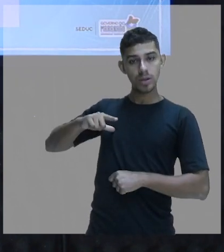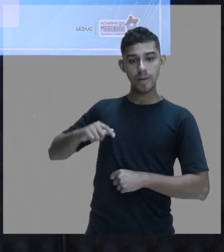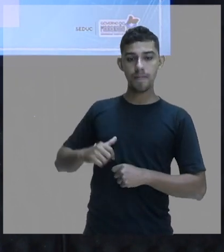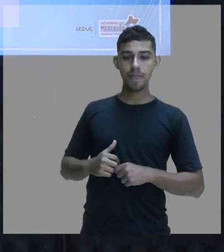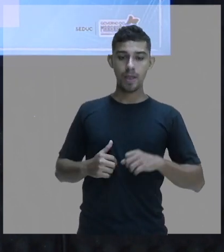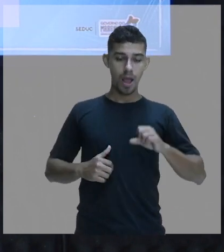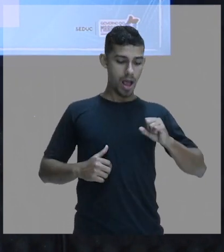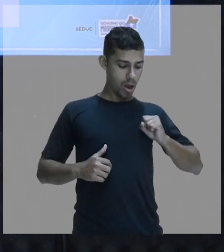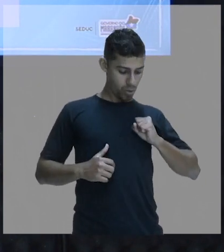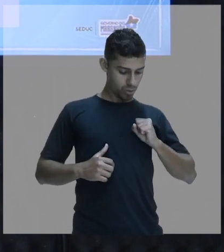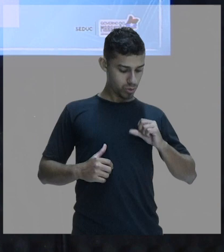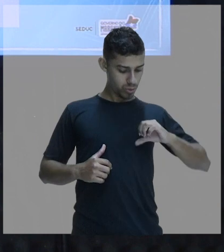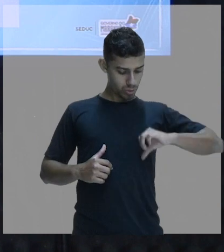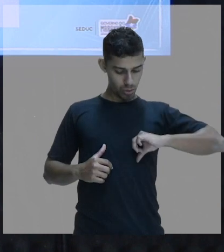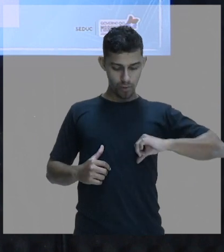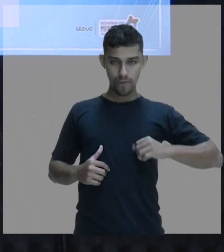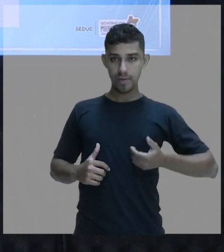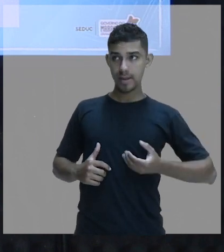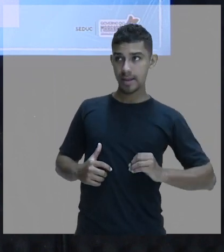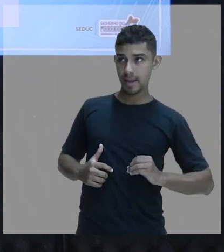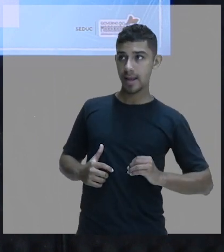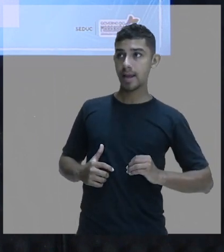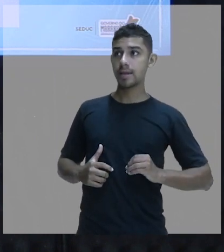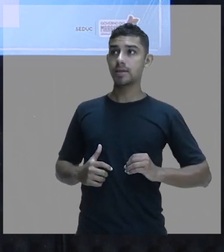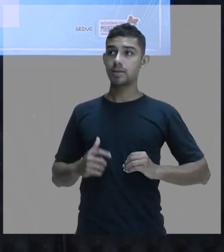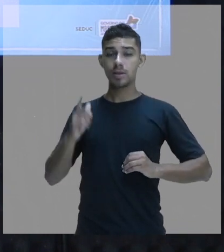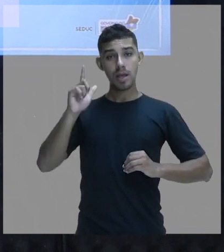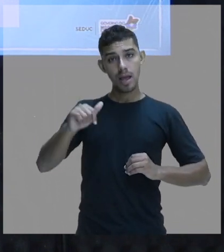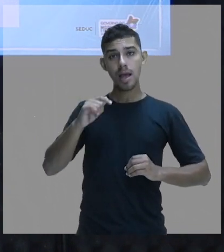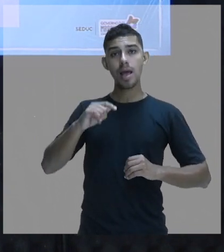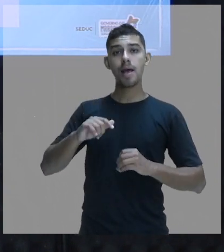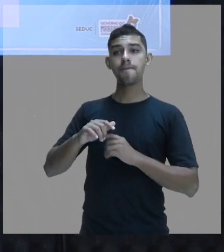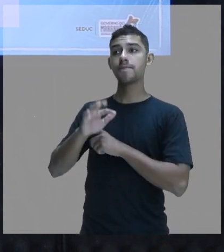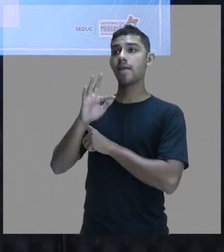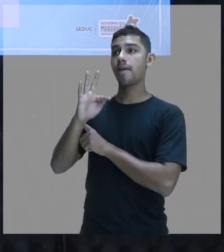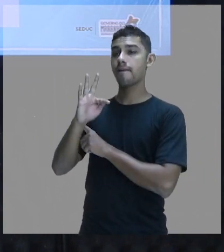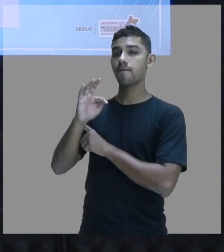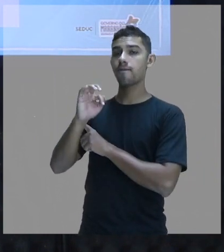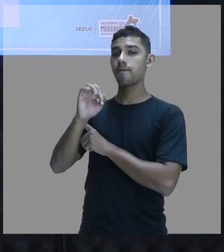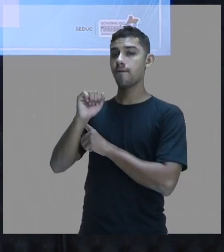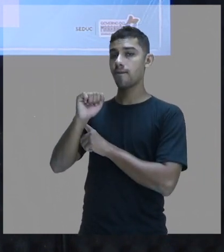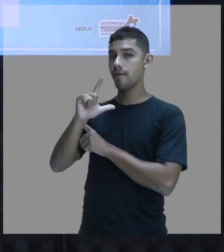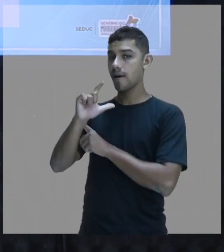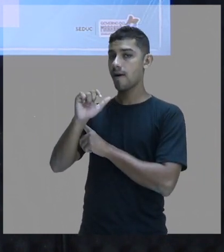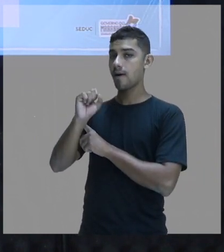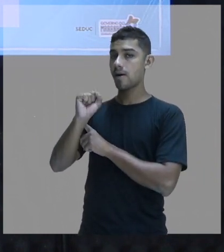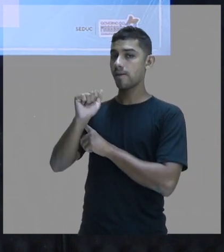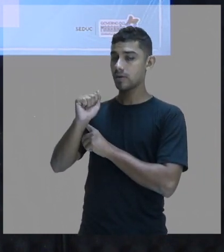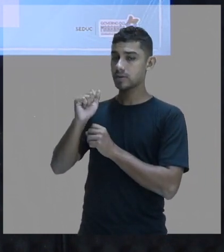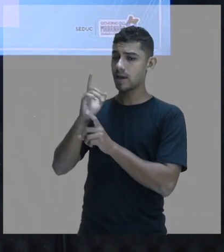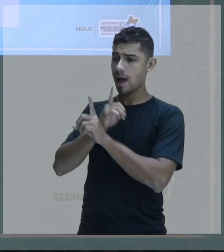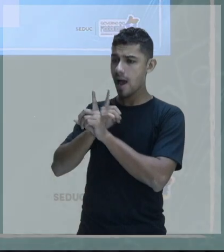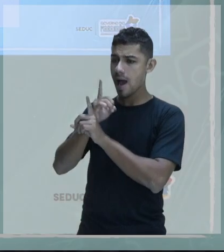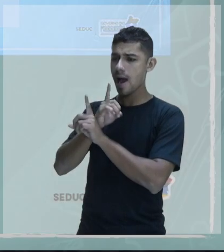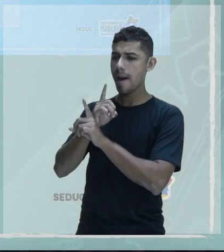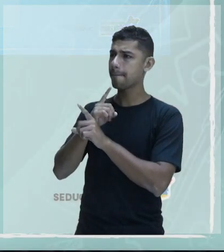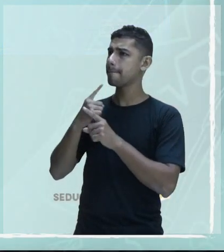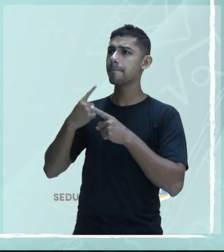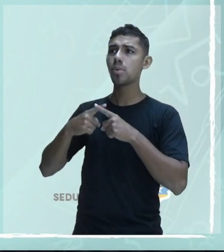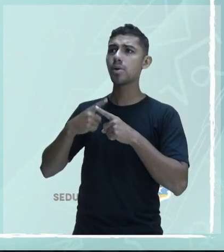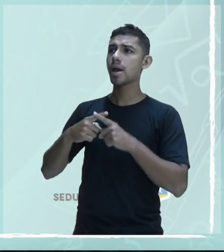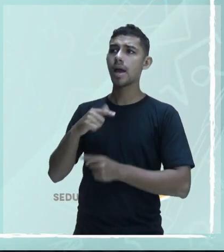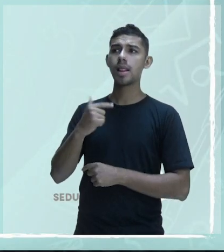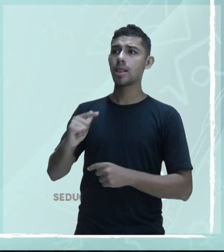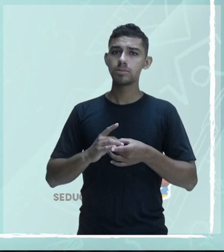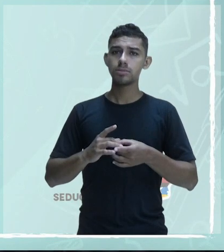8, a 9 e a 10, 3 costelas que são chamadas de falsas. Por quê? Porque elas não se conectam